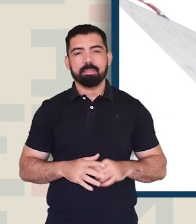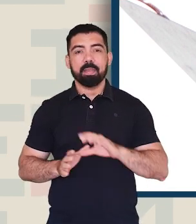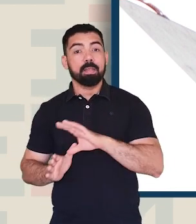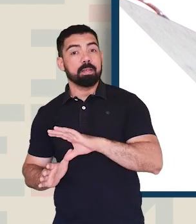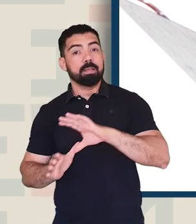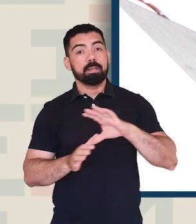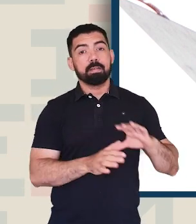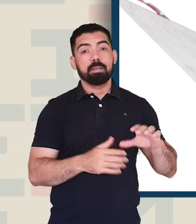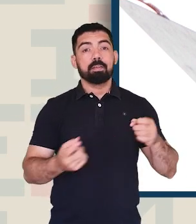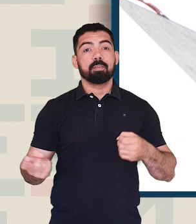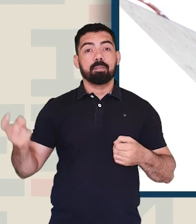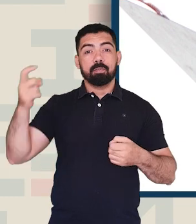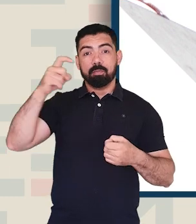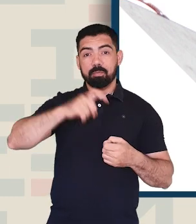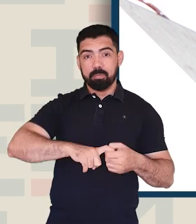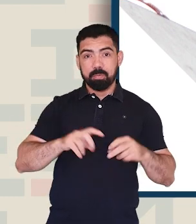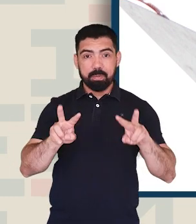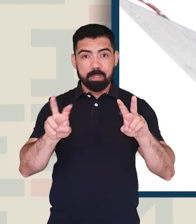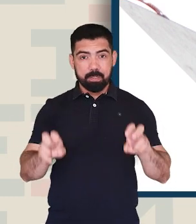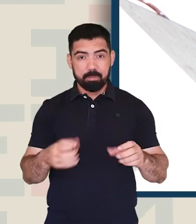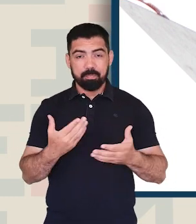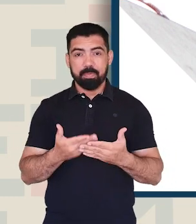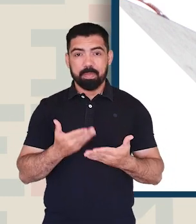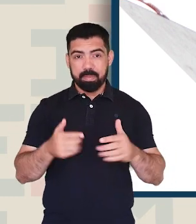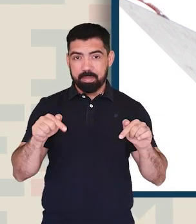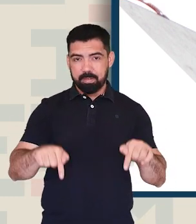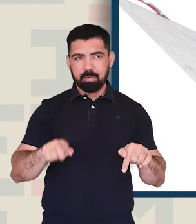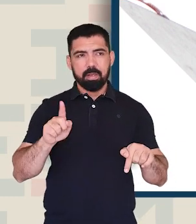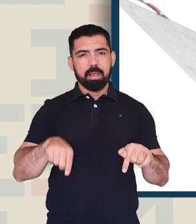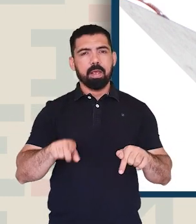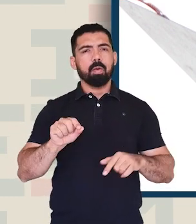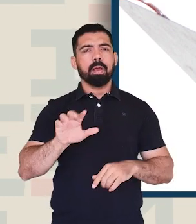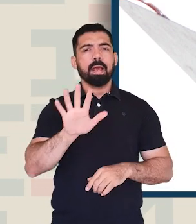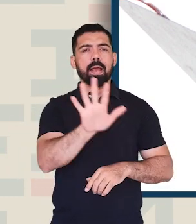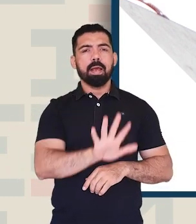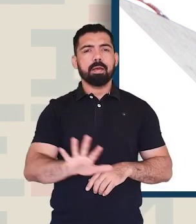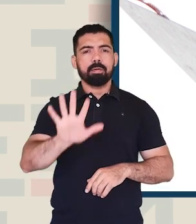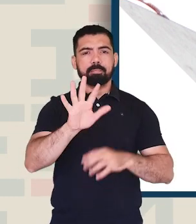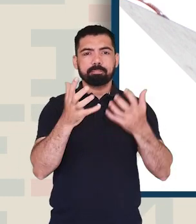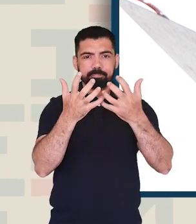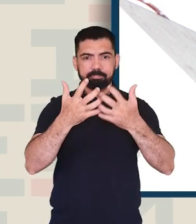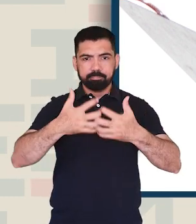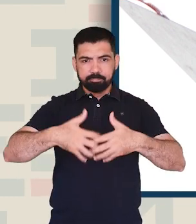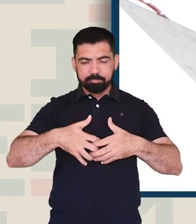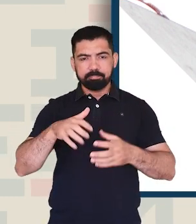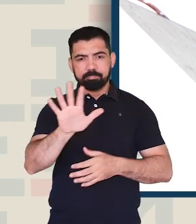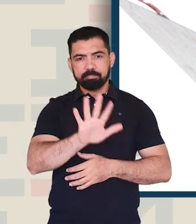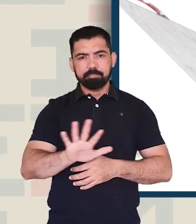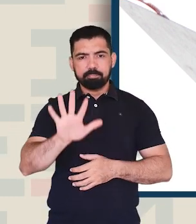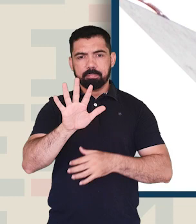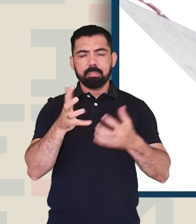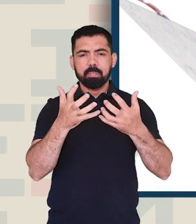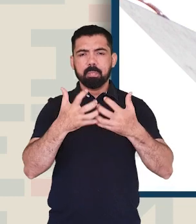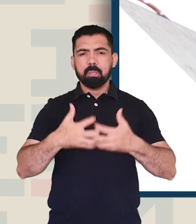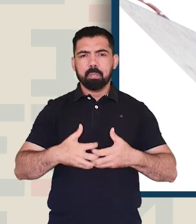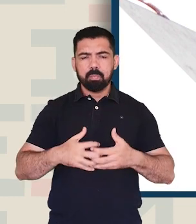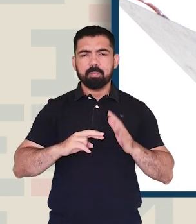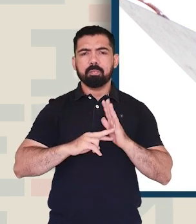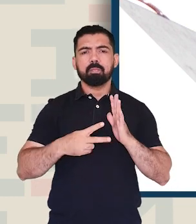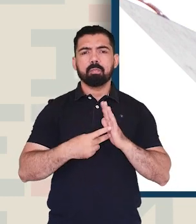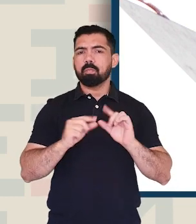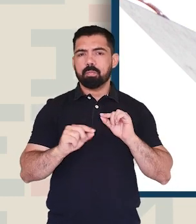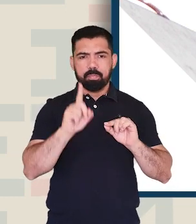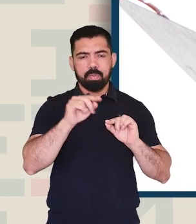ao nosso assunto agora dessa aula, o campo harmônico, ou seja, é a relação dos acordes